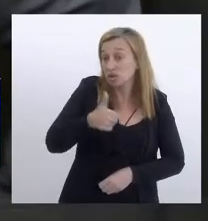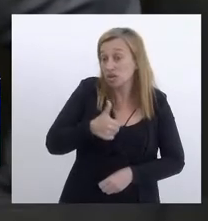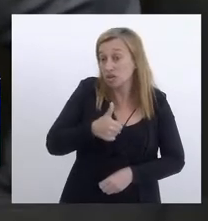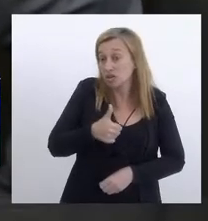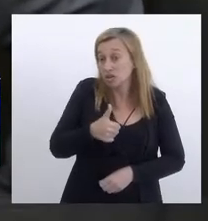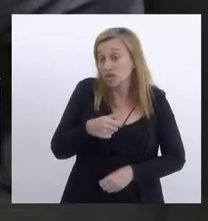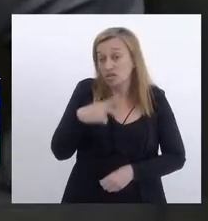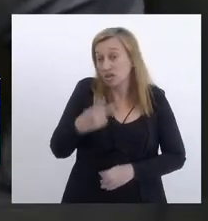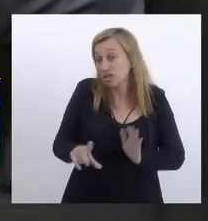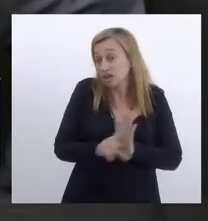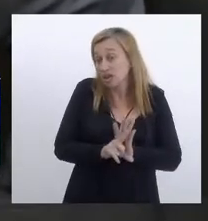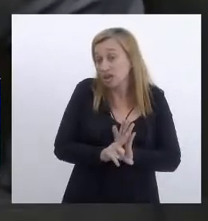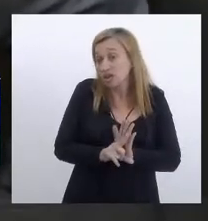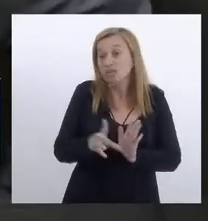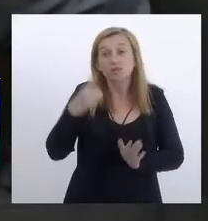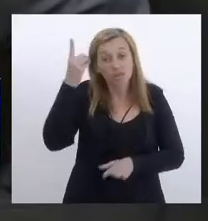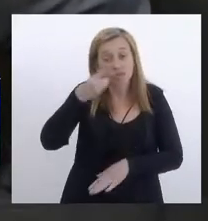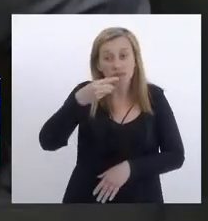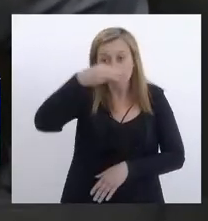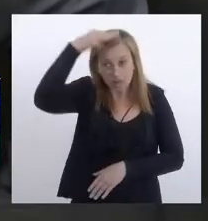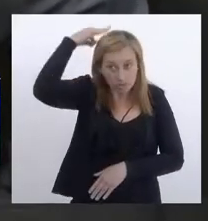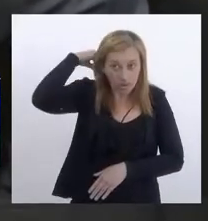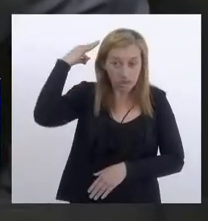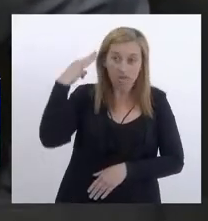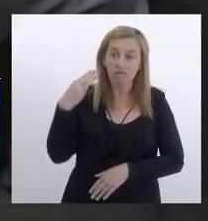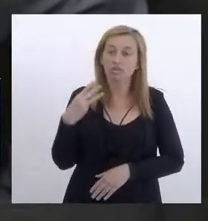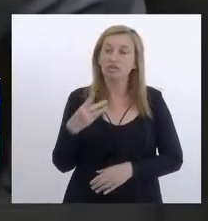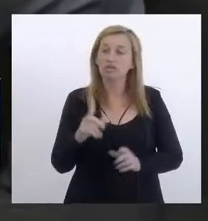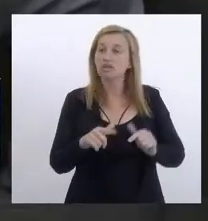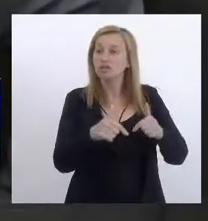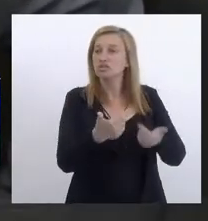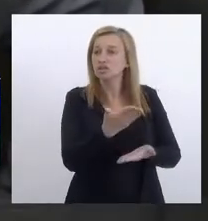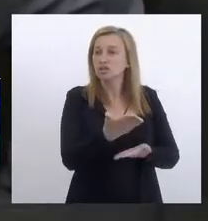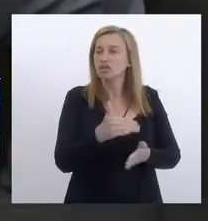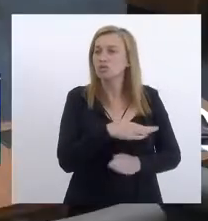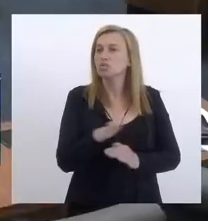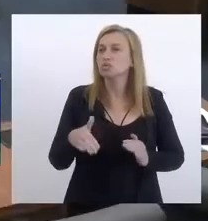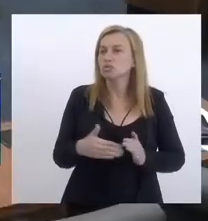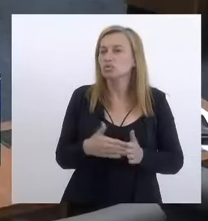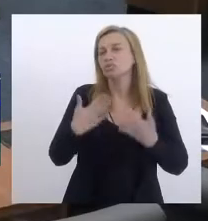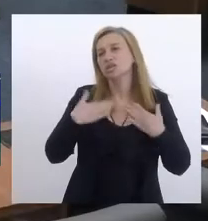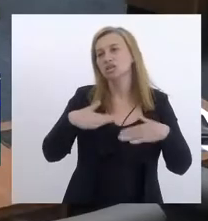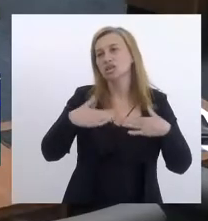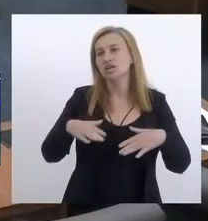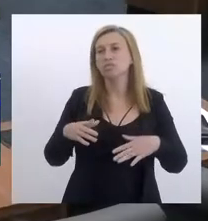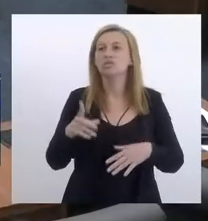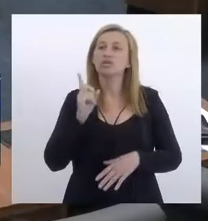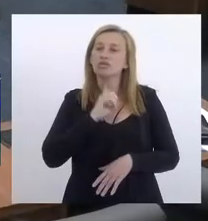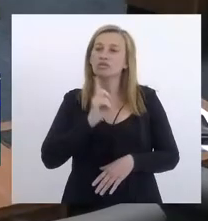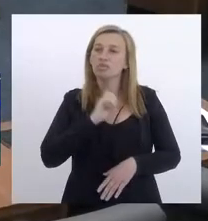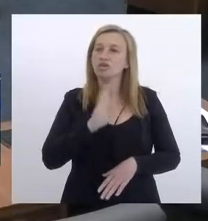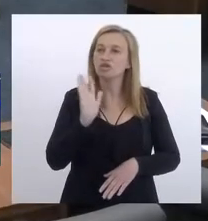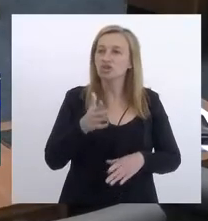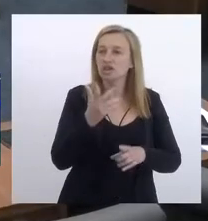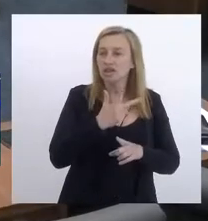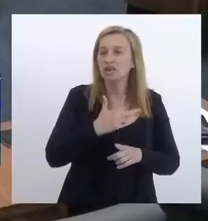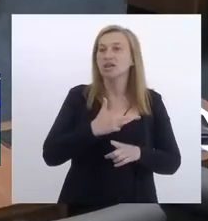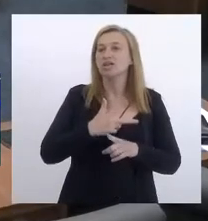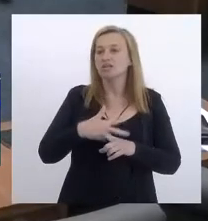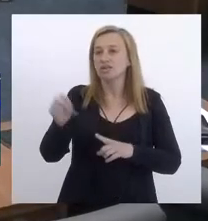citando a lei existente, o deputado Márcio Pacheco, a sua competência. E vai estar todo mundo até mais tranquilo que o Flamengo já vai ter sido campeão,